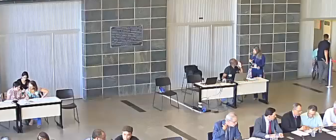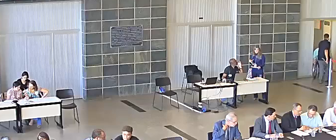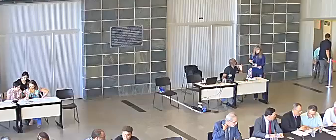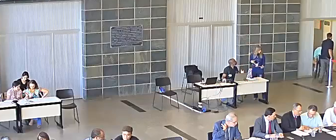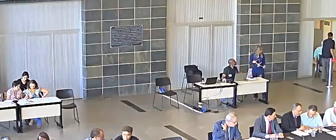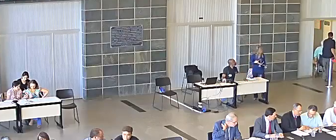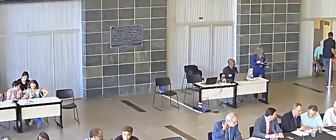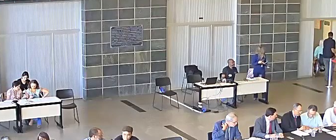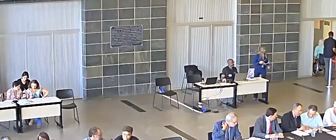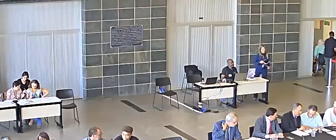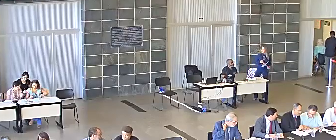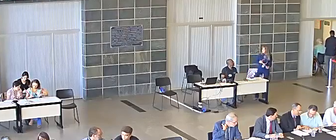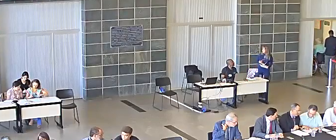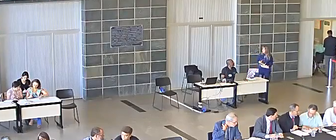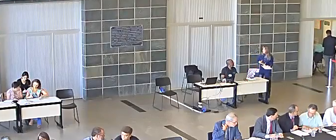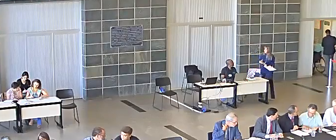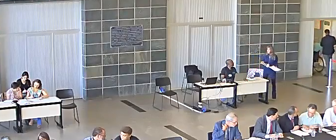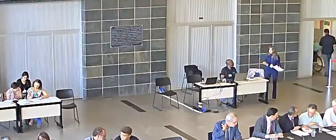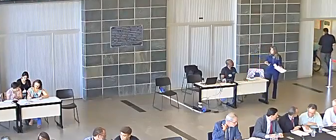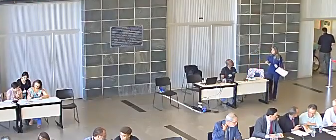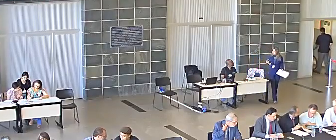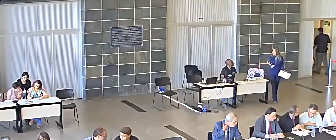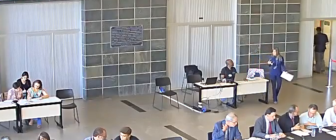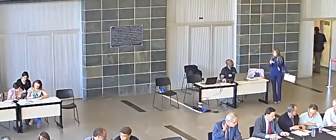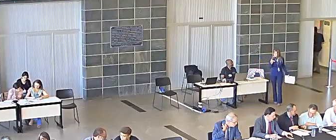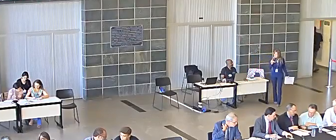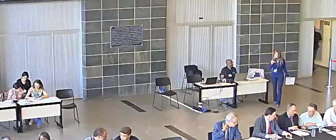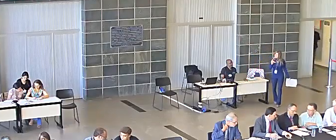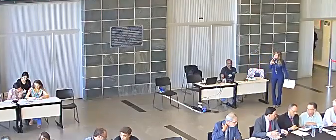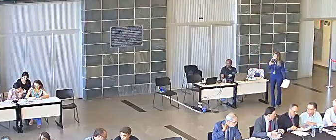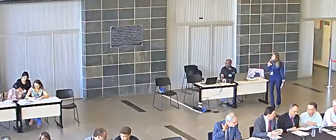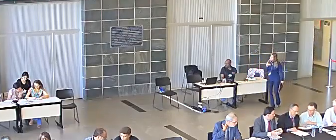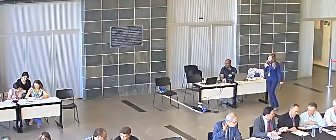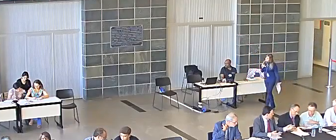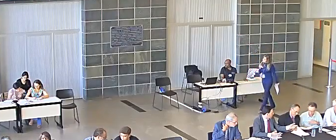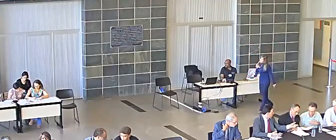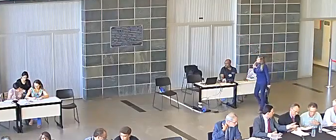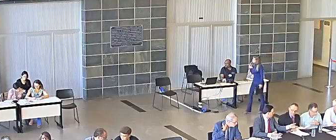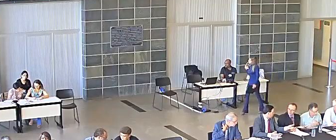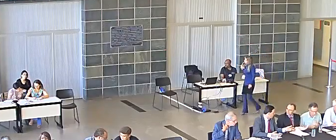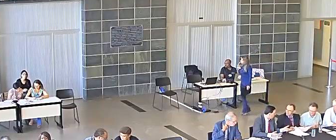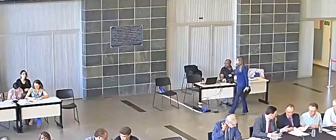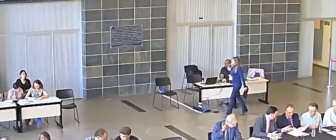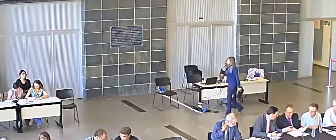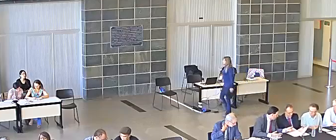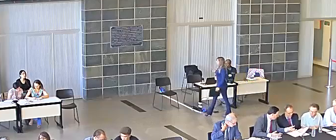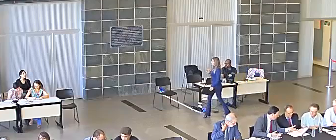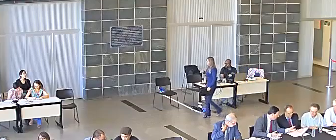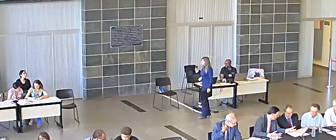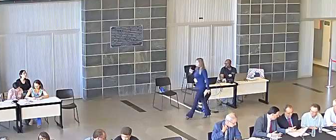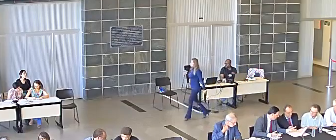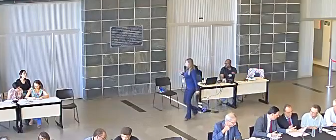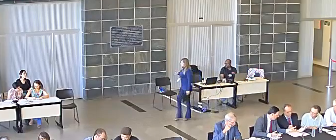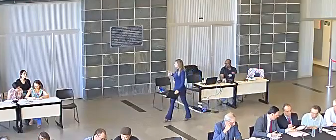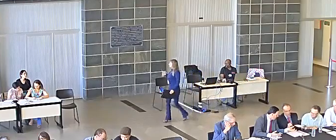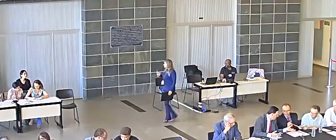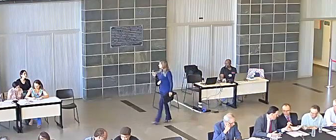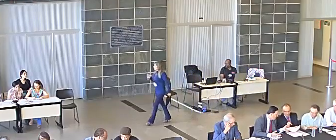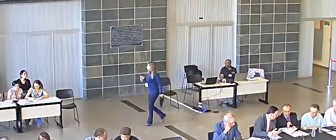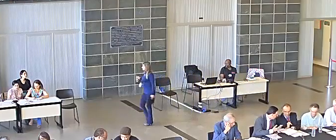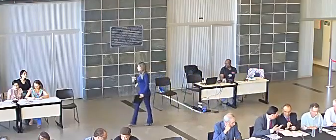e desse debate através do nosso Deputado Betão da nossa cidade de